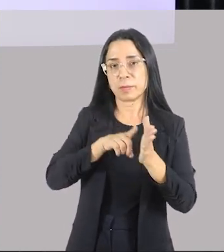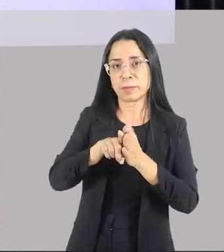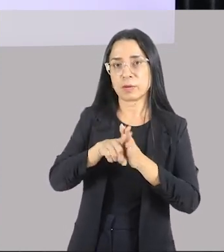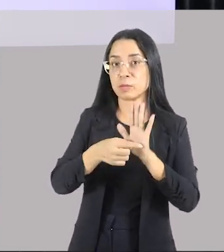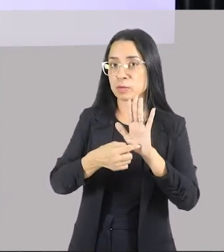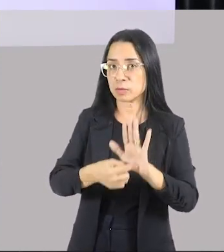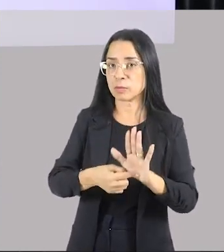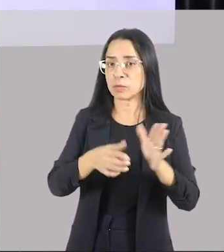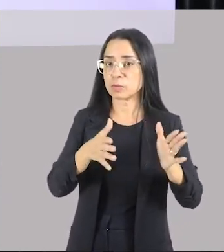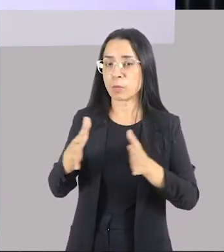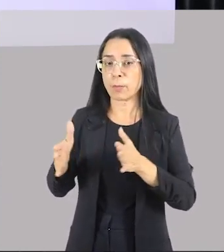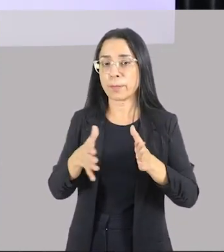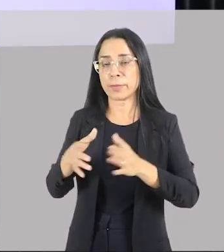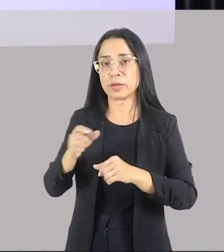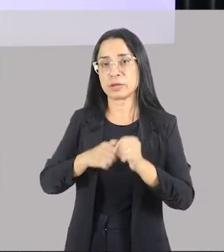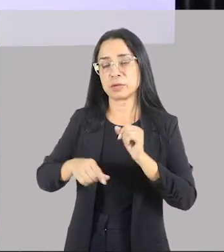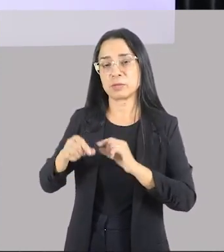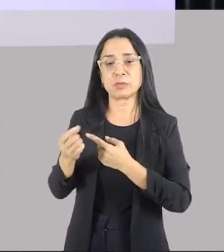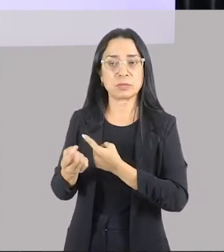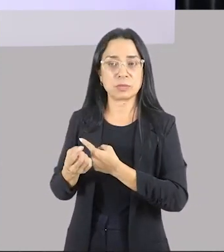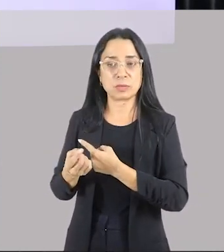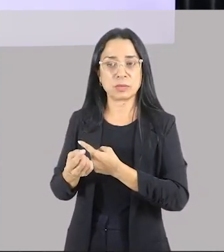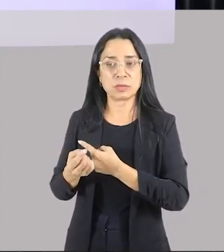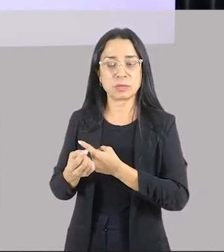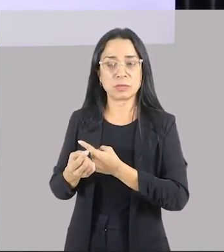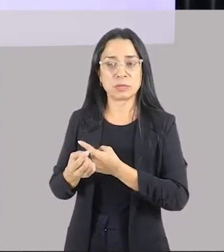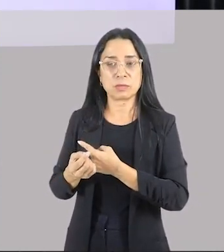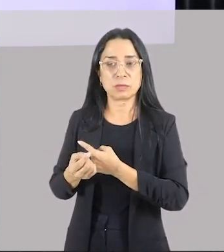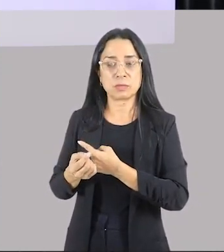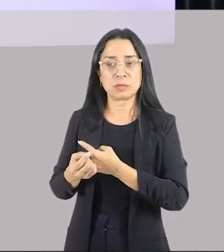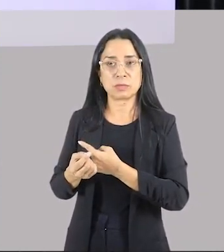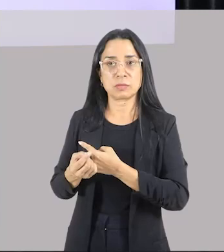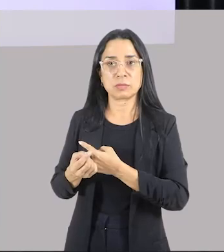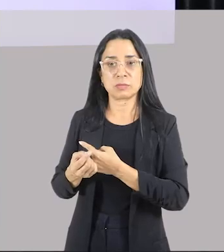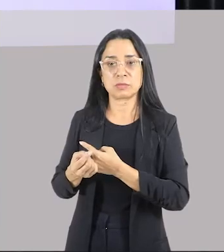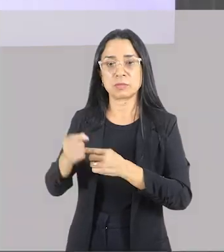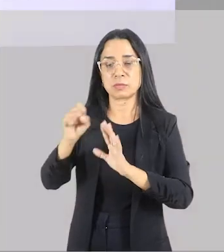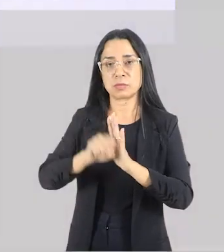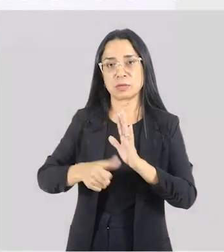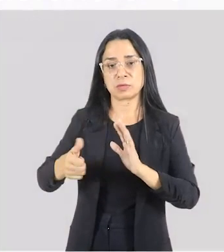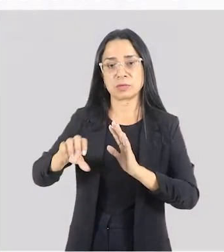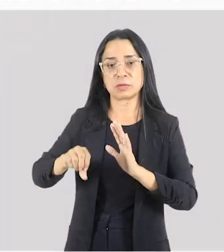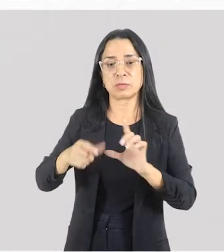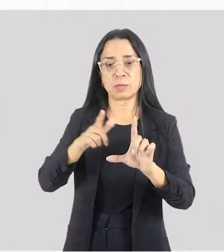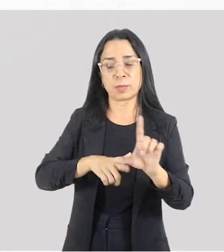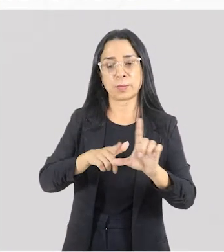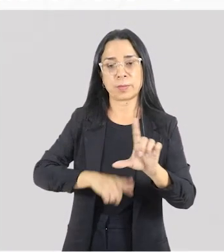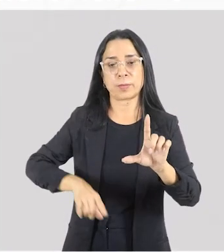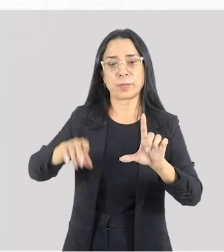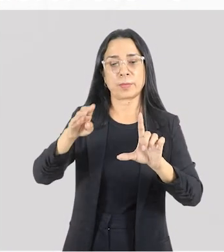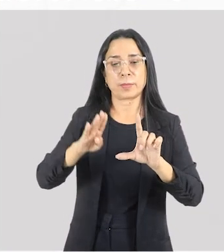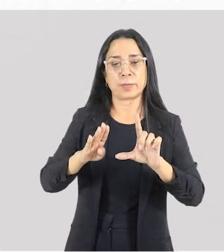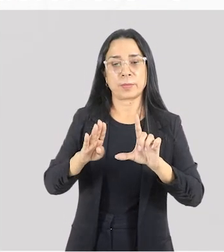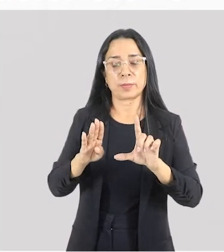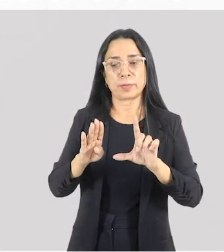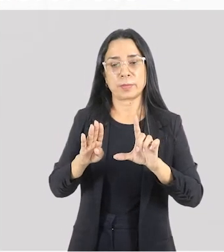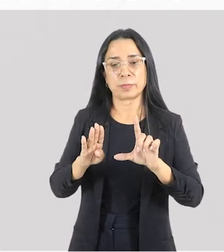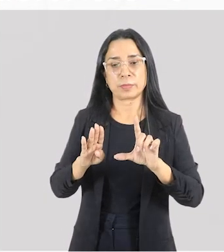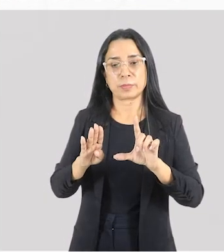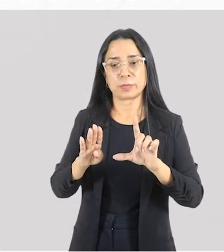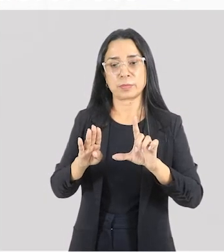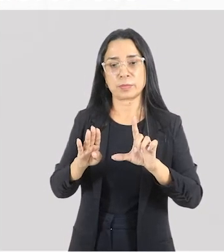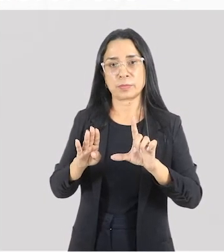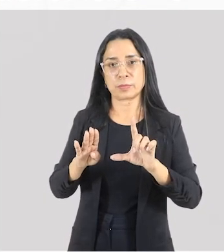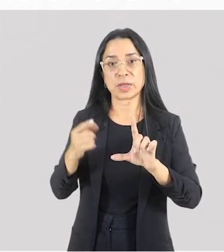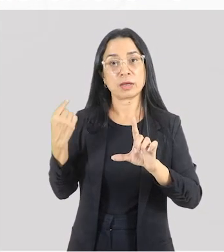século XX, e traz nessa alternativa o século XIX. Tá? A letra B, a Internacional, que é um outro movimento